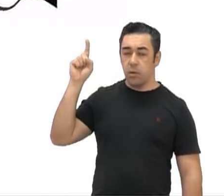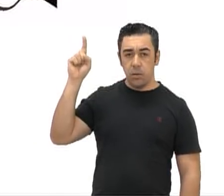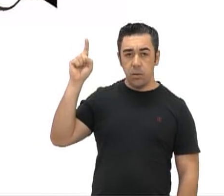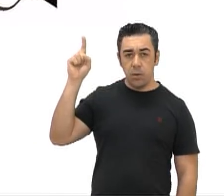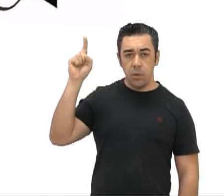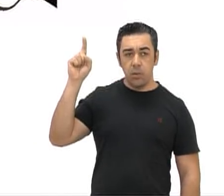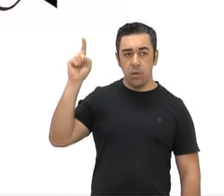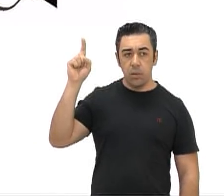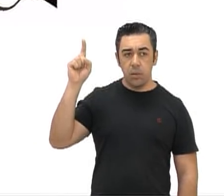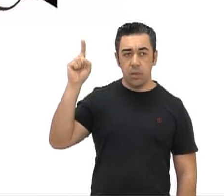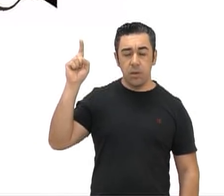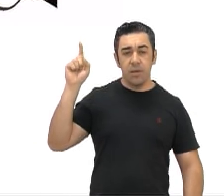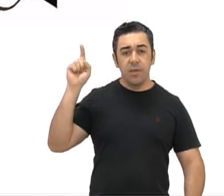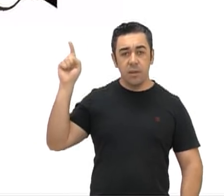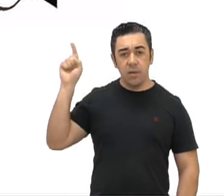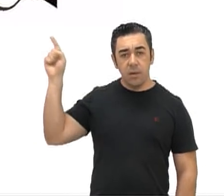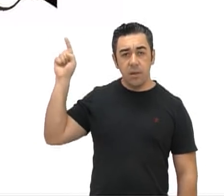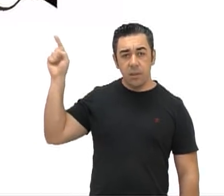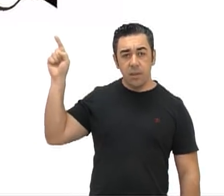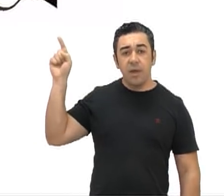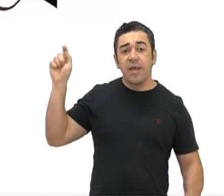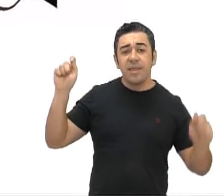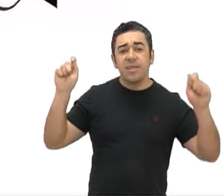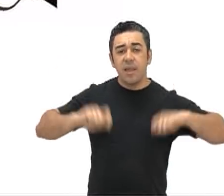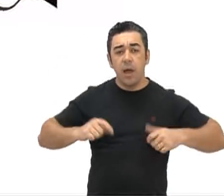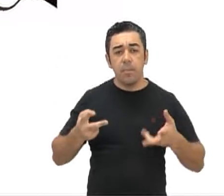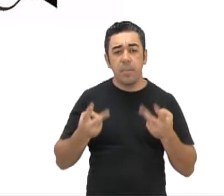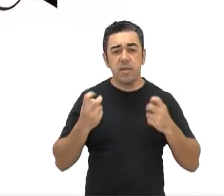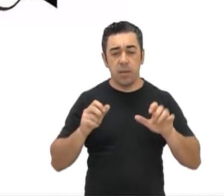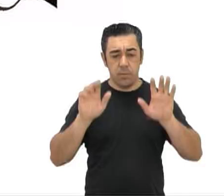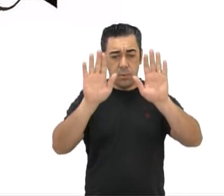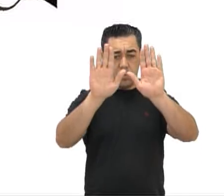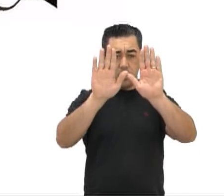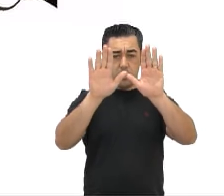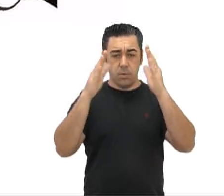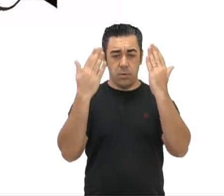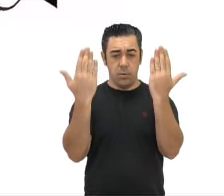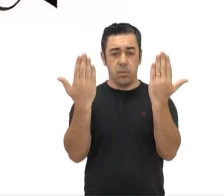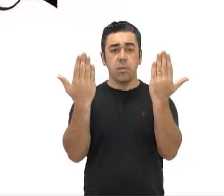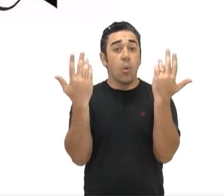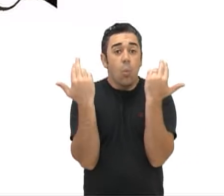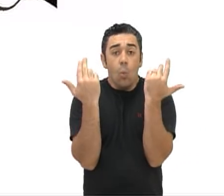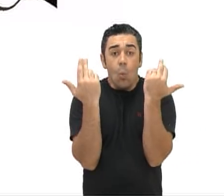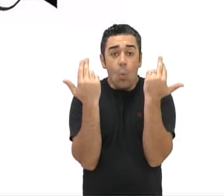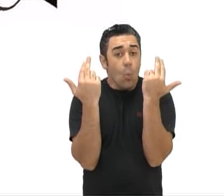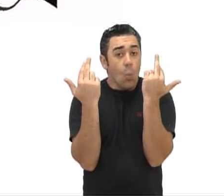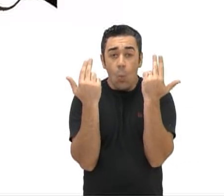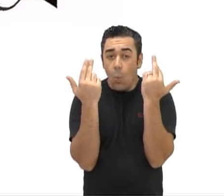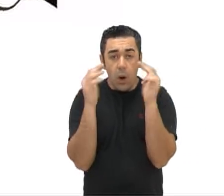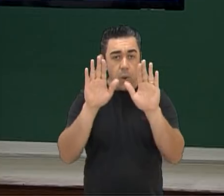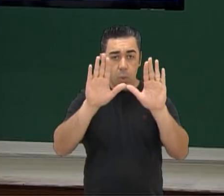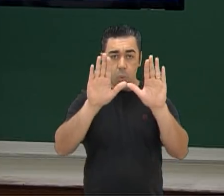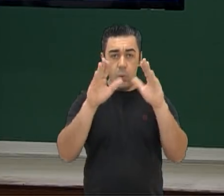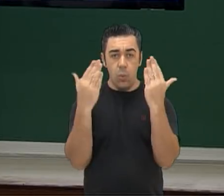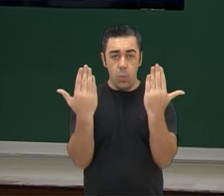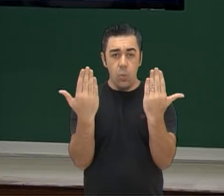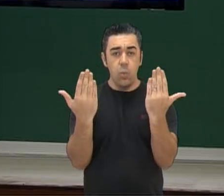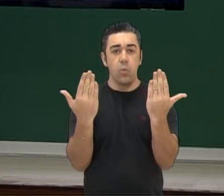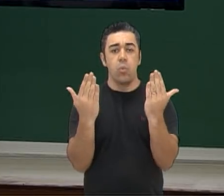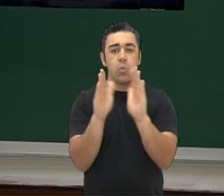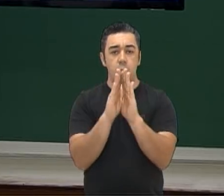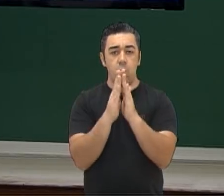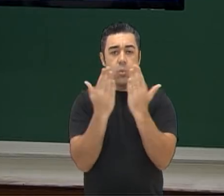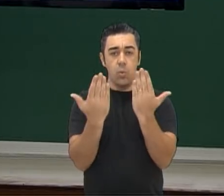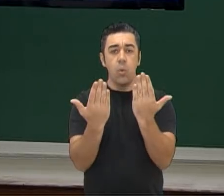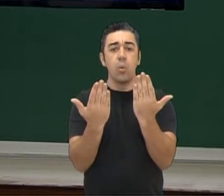borboleta, ela permite que você identifique que os dois lados têm a mesma proporção. Veja que você tem o lado direito